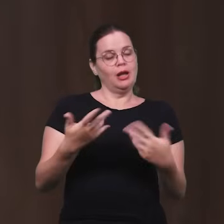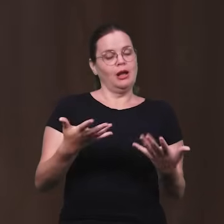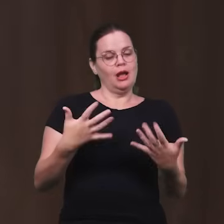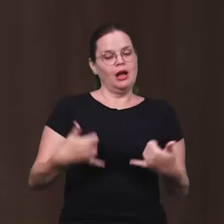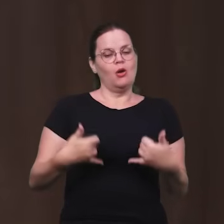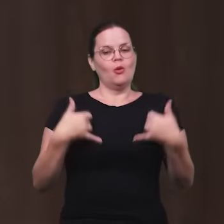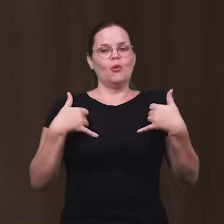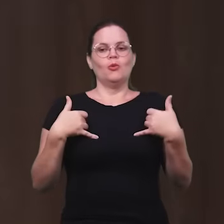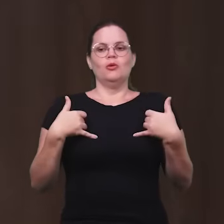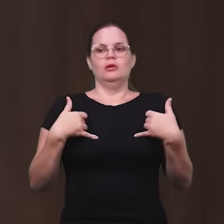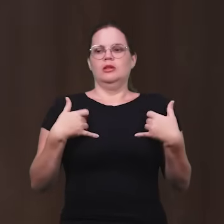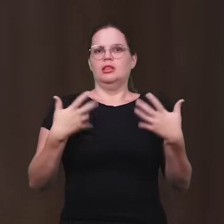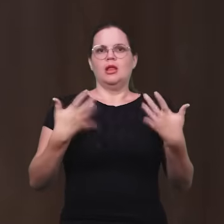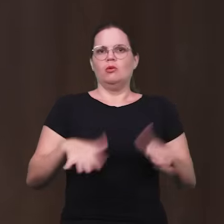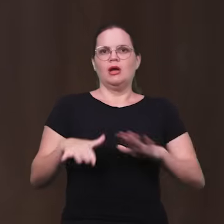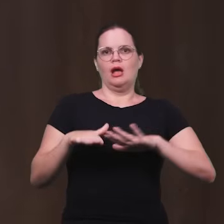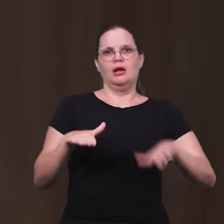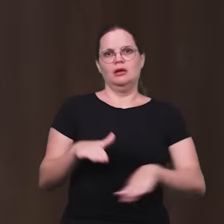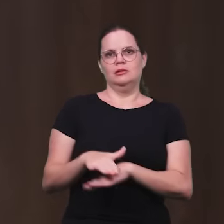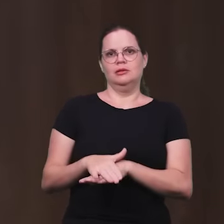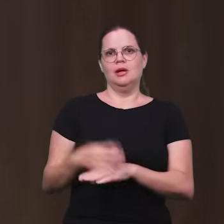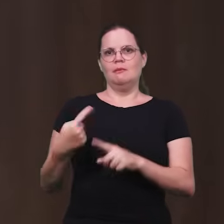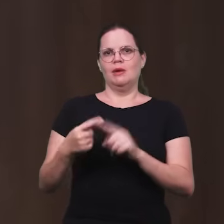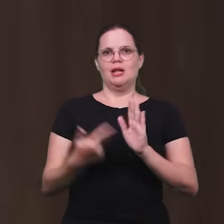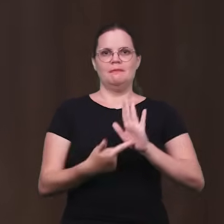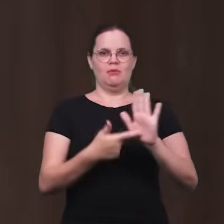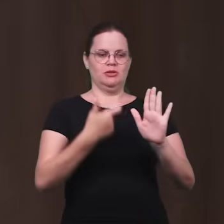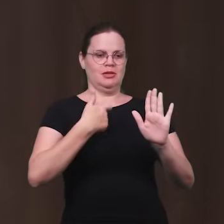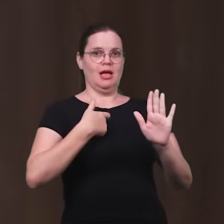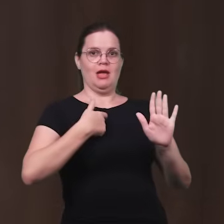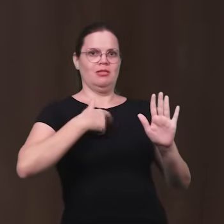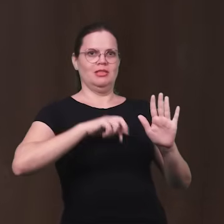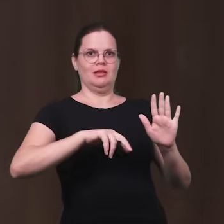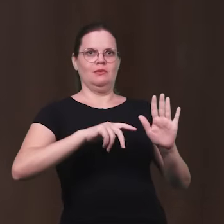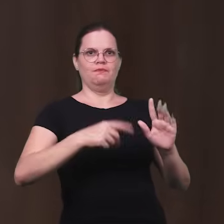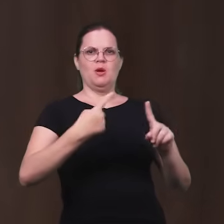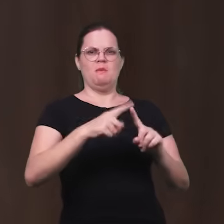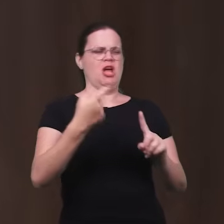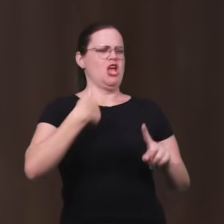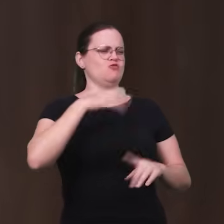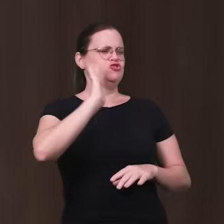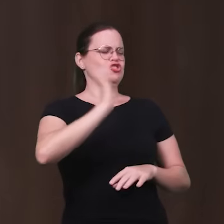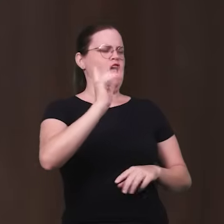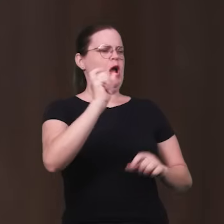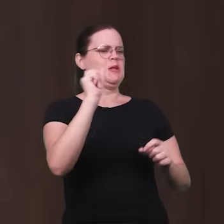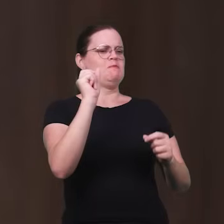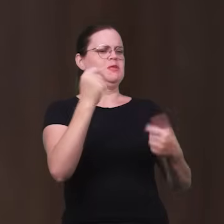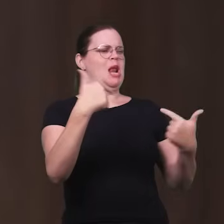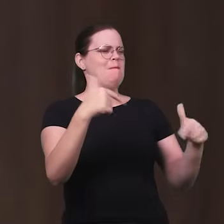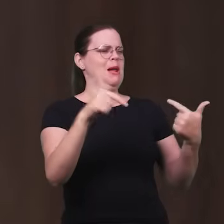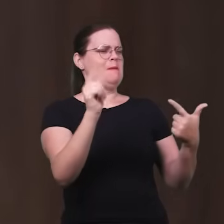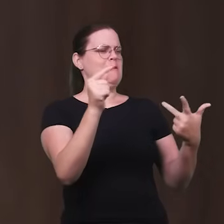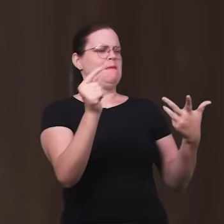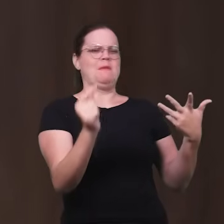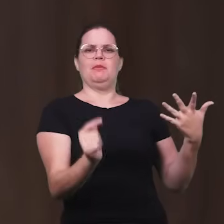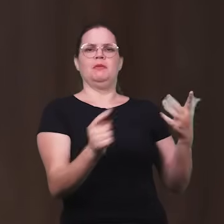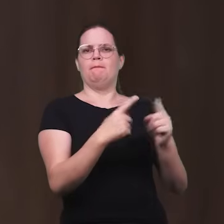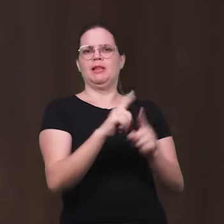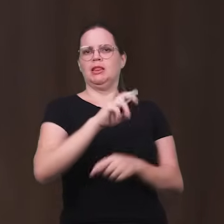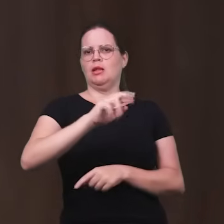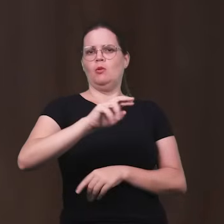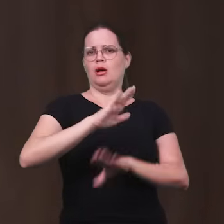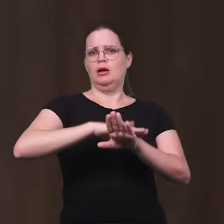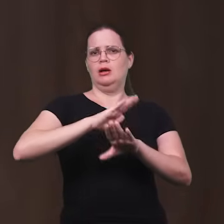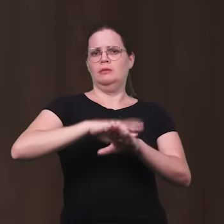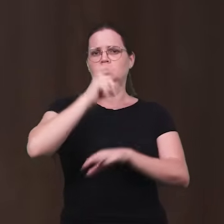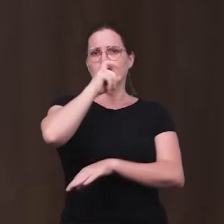mente querendo ser uma coisa que ele não é. Então ele faz que fez coisas que ele nunca fez. Isso é por pura